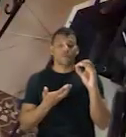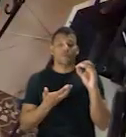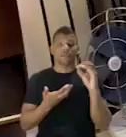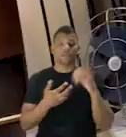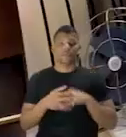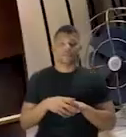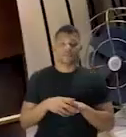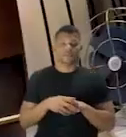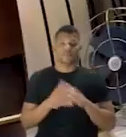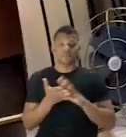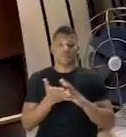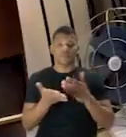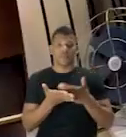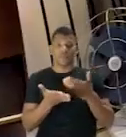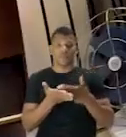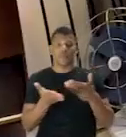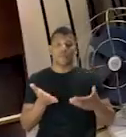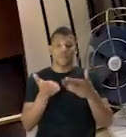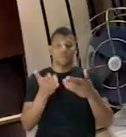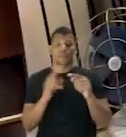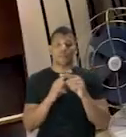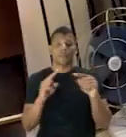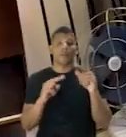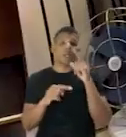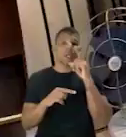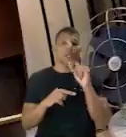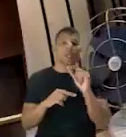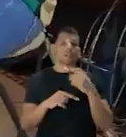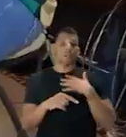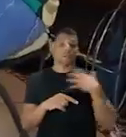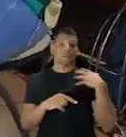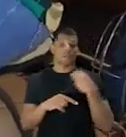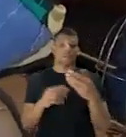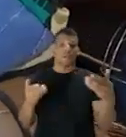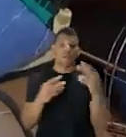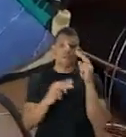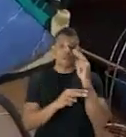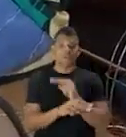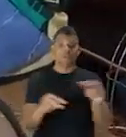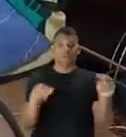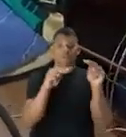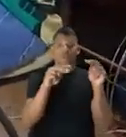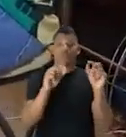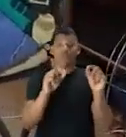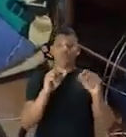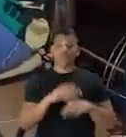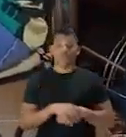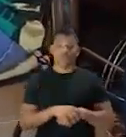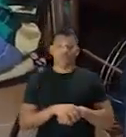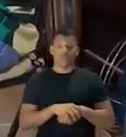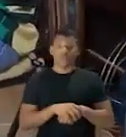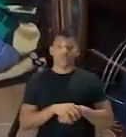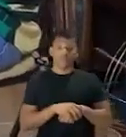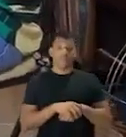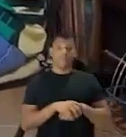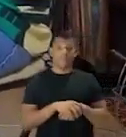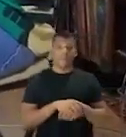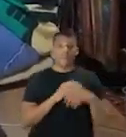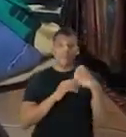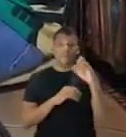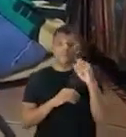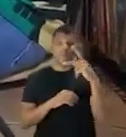doeu. Só que vendo meu filho agora eu vejo, ele é espelho do espelho que